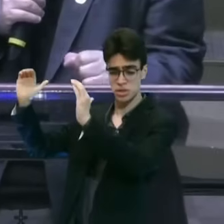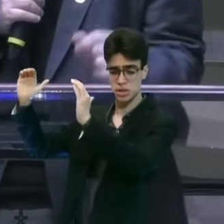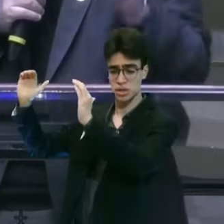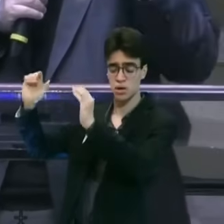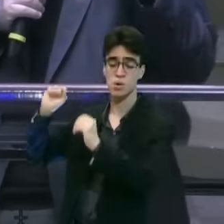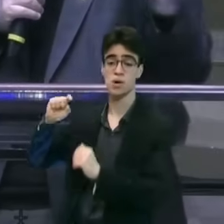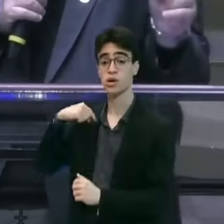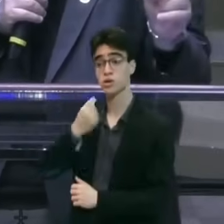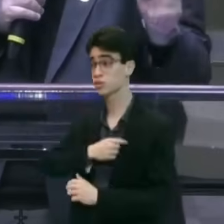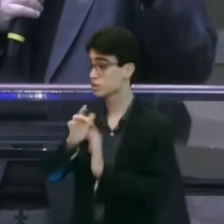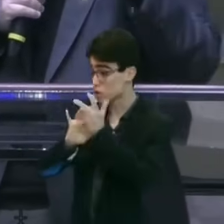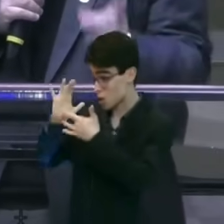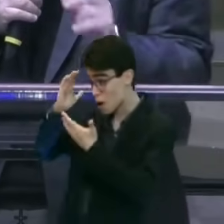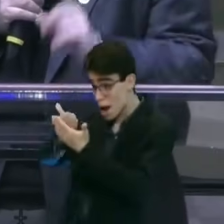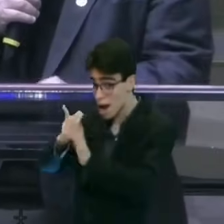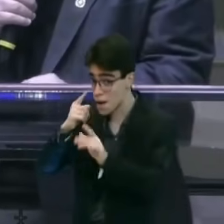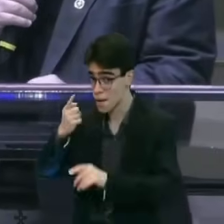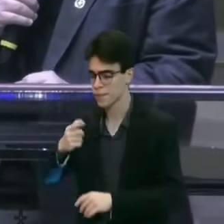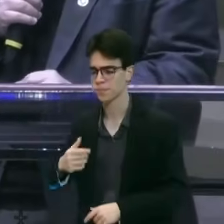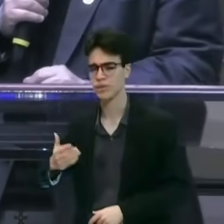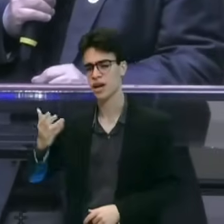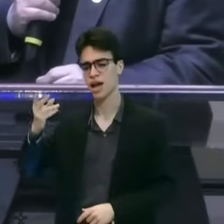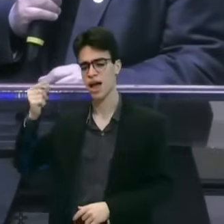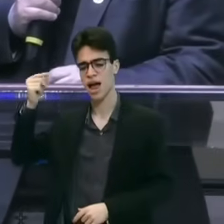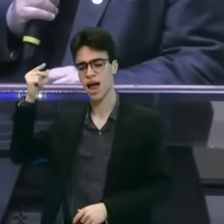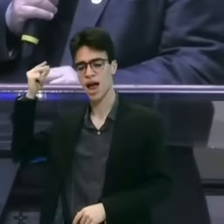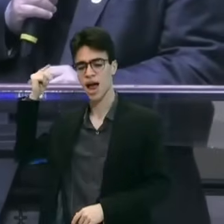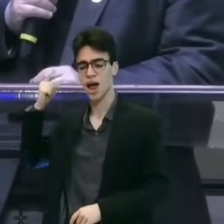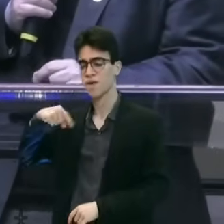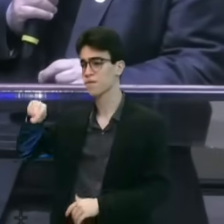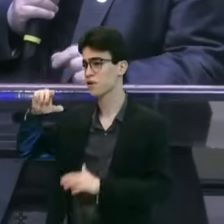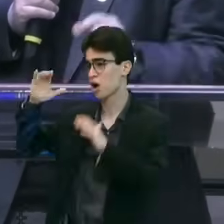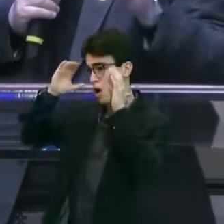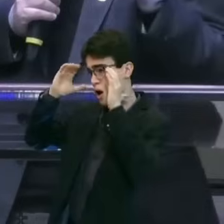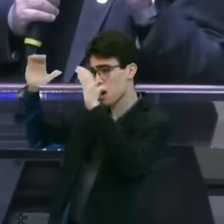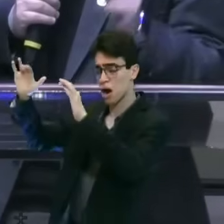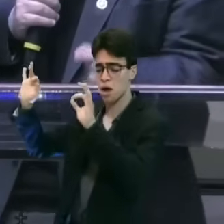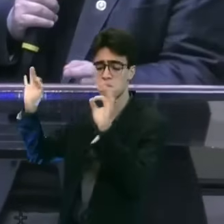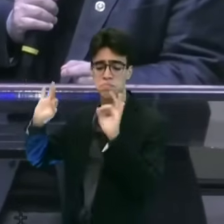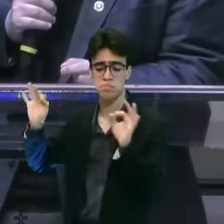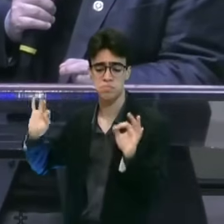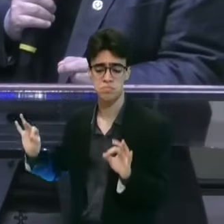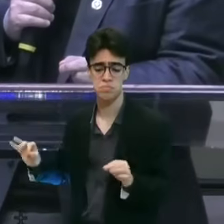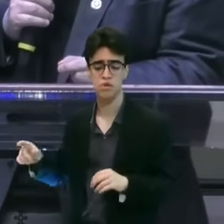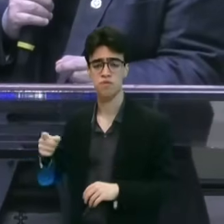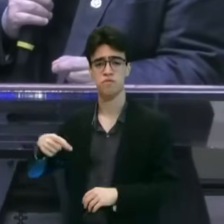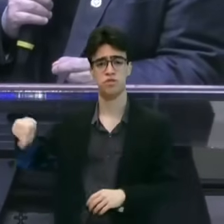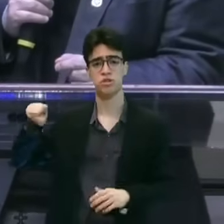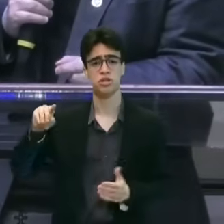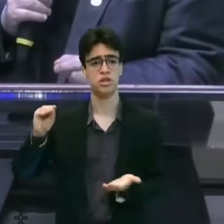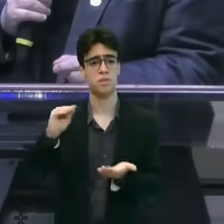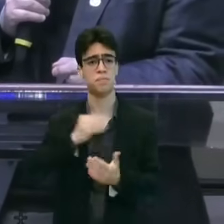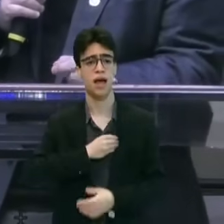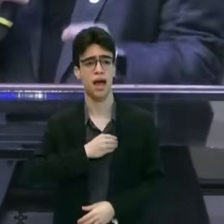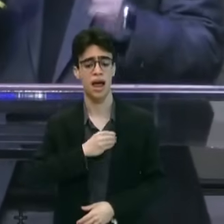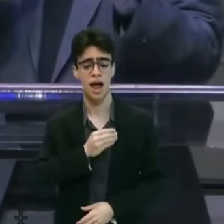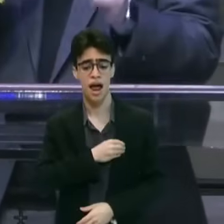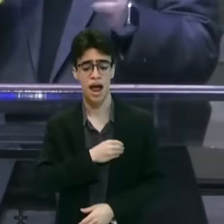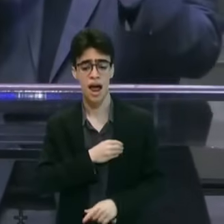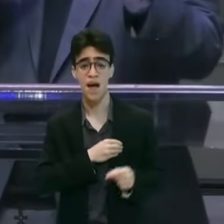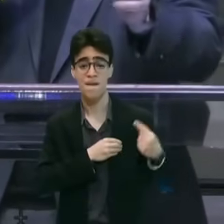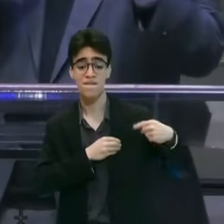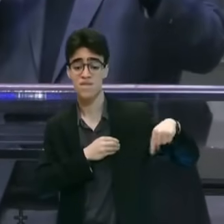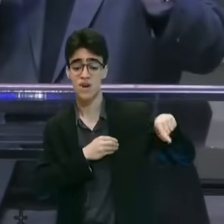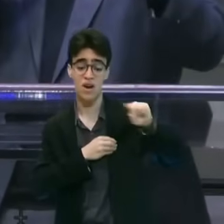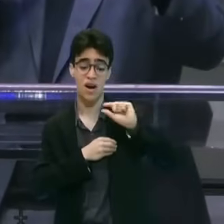cremos em Jesus, antigamente, por terem desobedecido a Deus, e por terem cometido pecados, vocês estavam